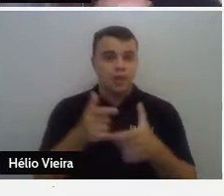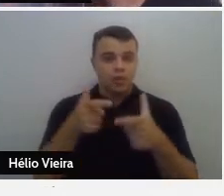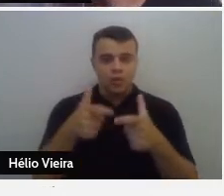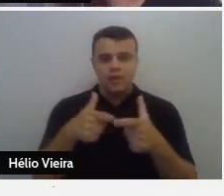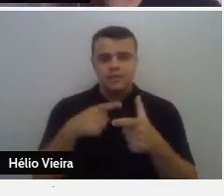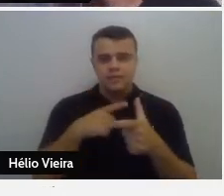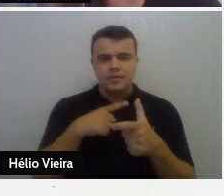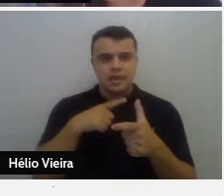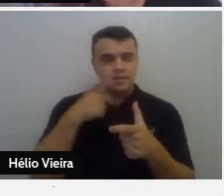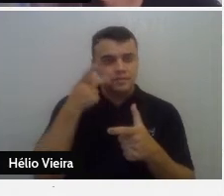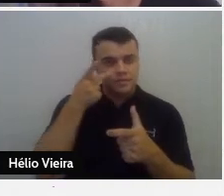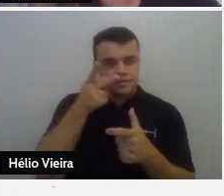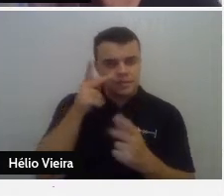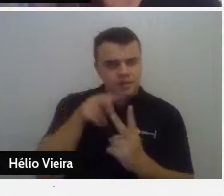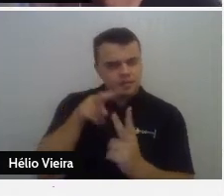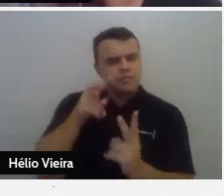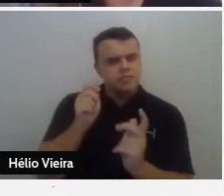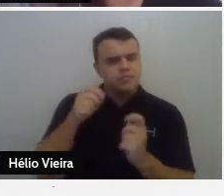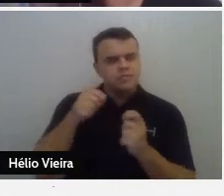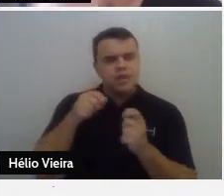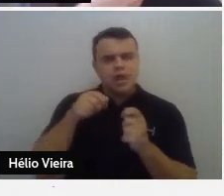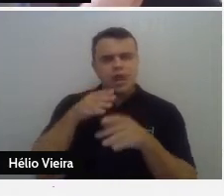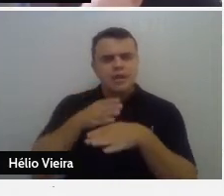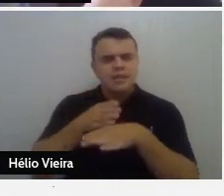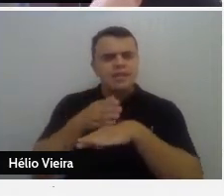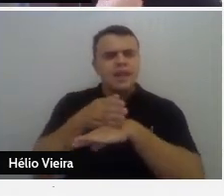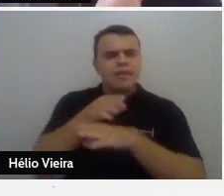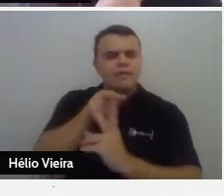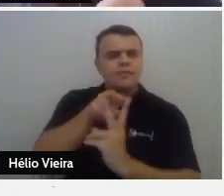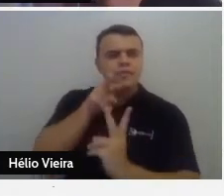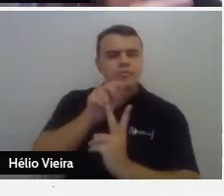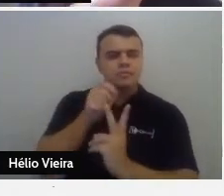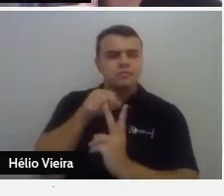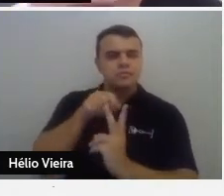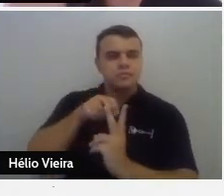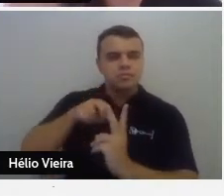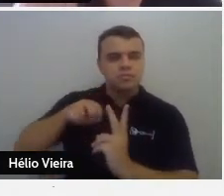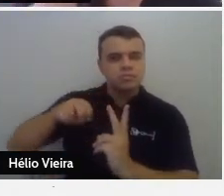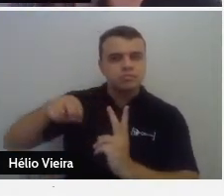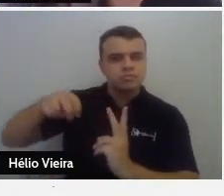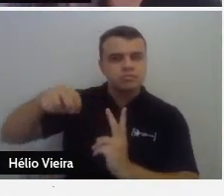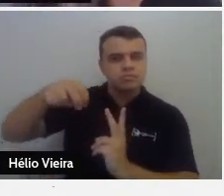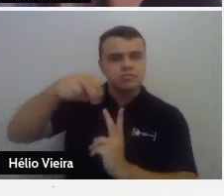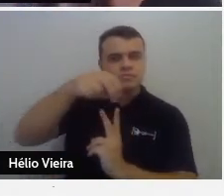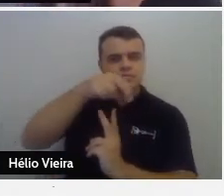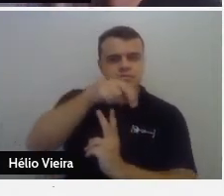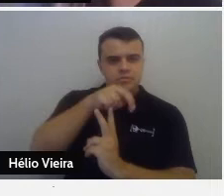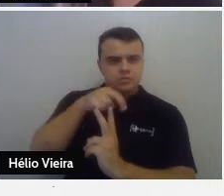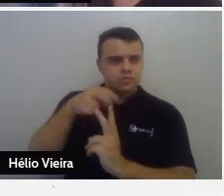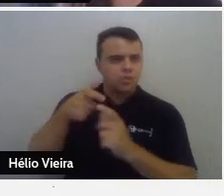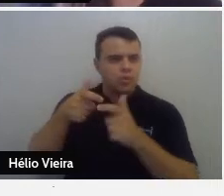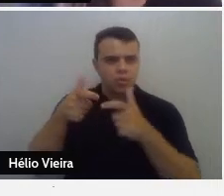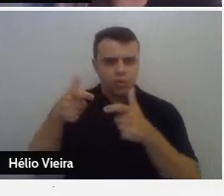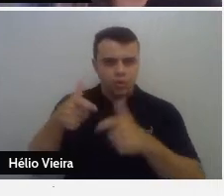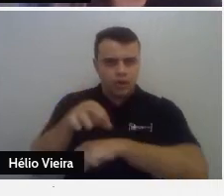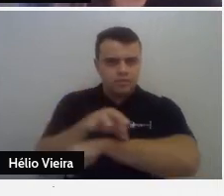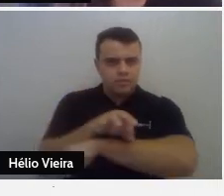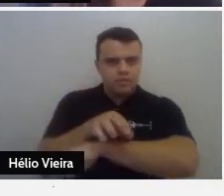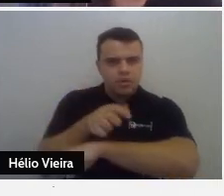tour virtual, então você pode andar pelo espaço, né, pela arquitetura do